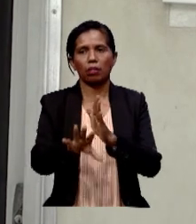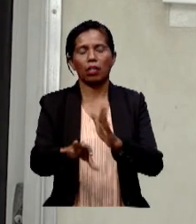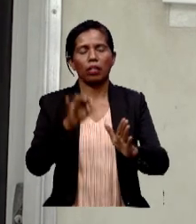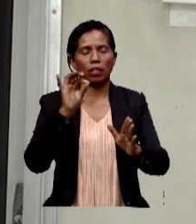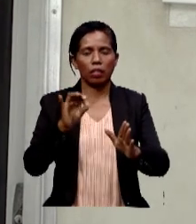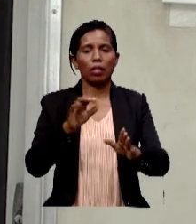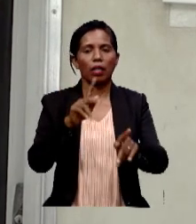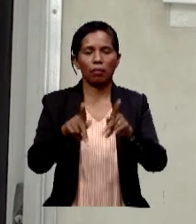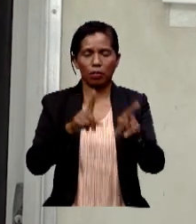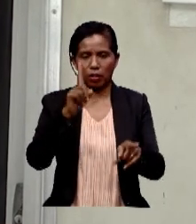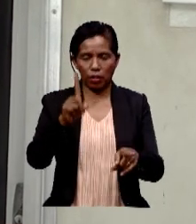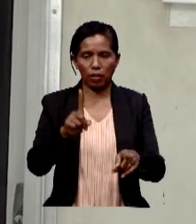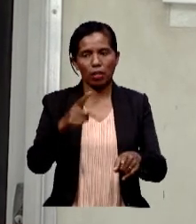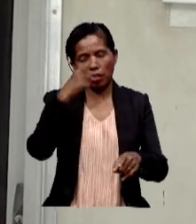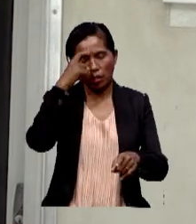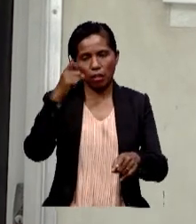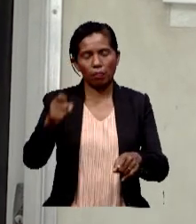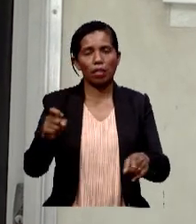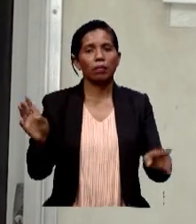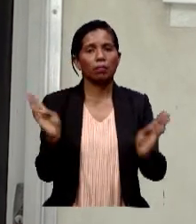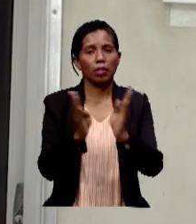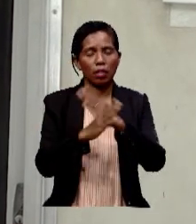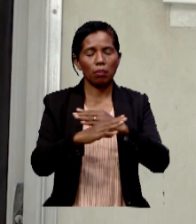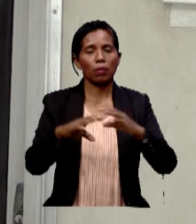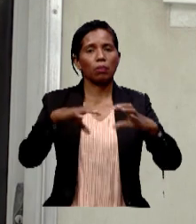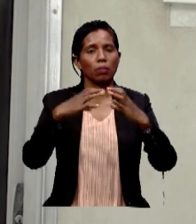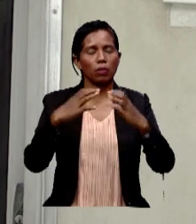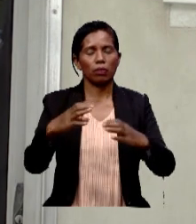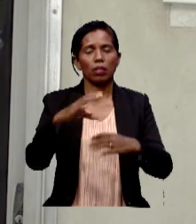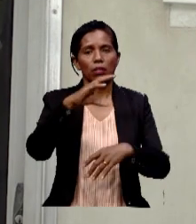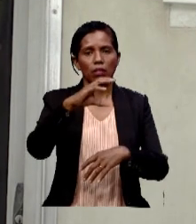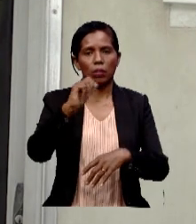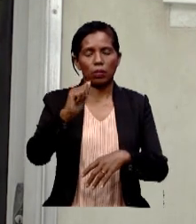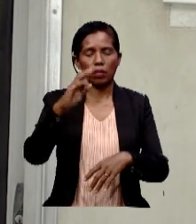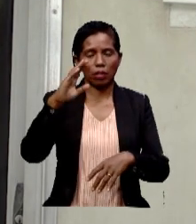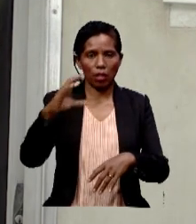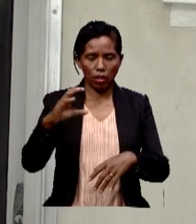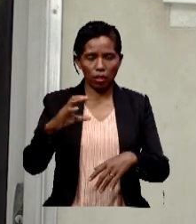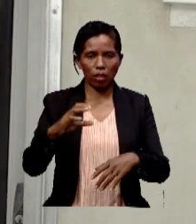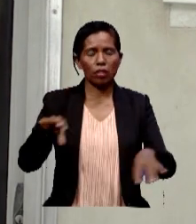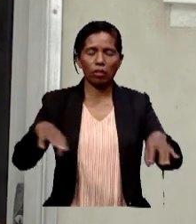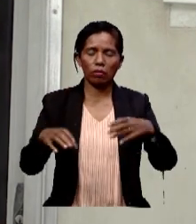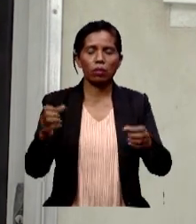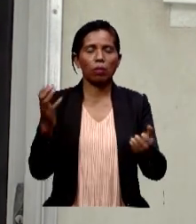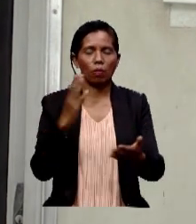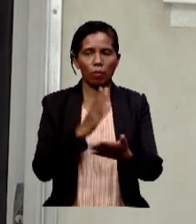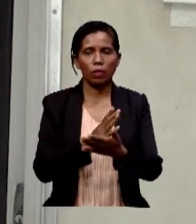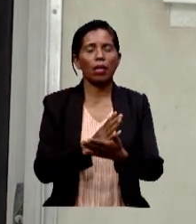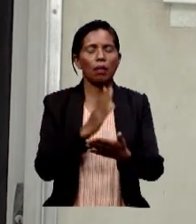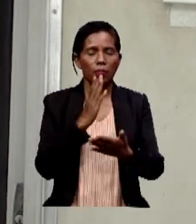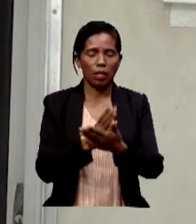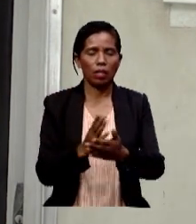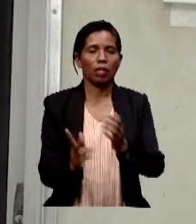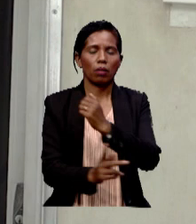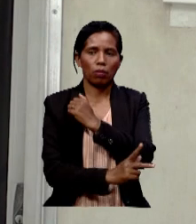konsensus tamba atu sai komisariu kakne nia funsaun ne bote tebes atu prevene ho kombate